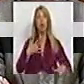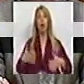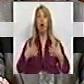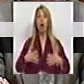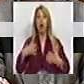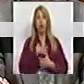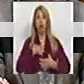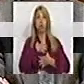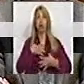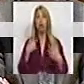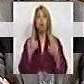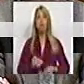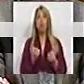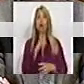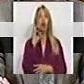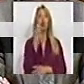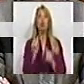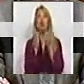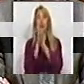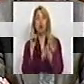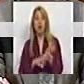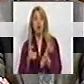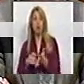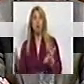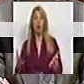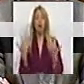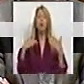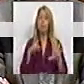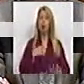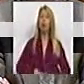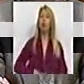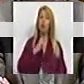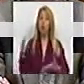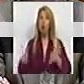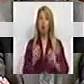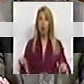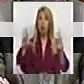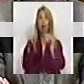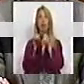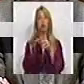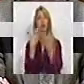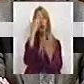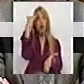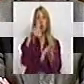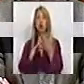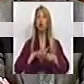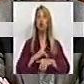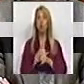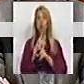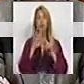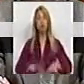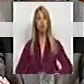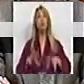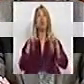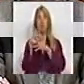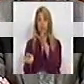necessidades. Mas tenho confiança que uma reorientação de política vai produzir novos resultados. E com crescimento e